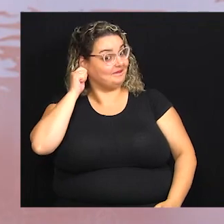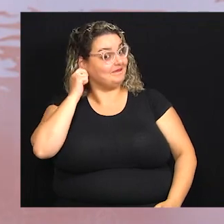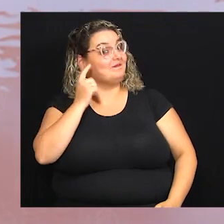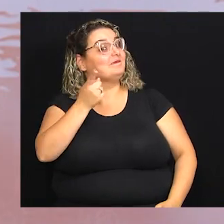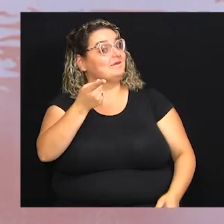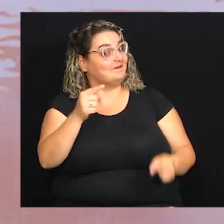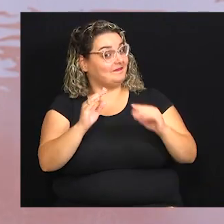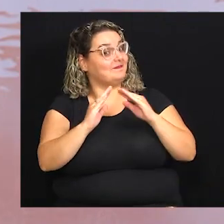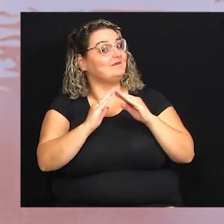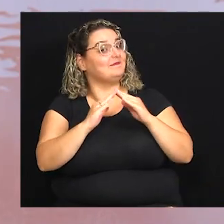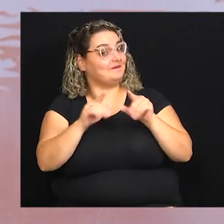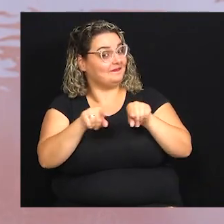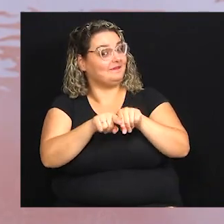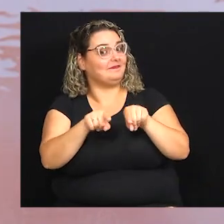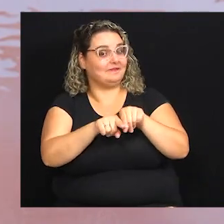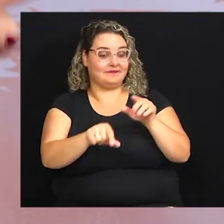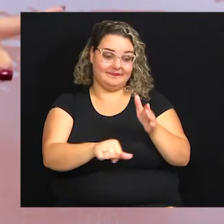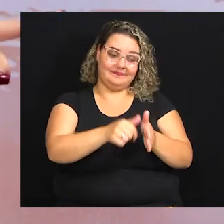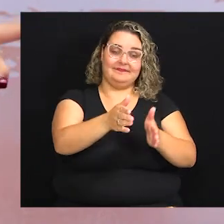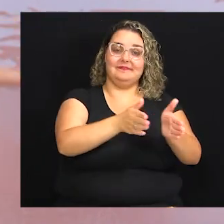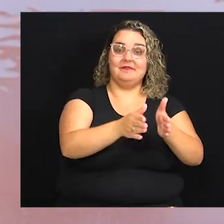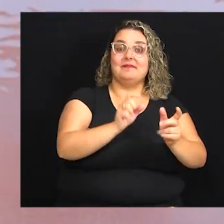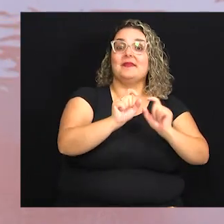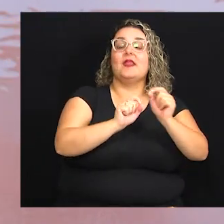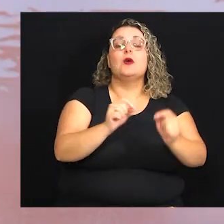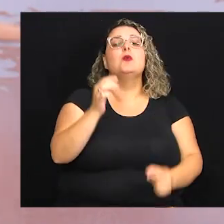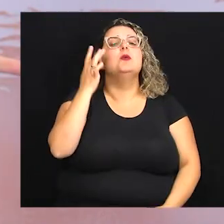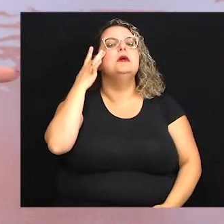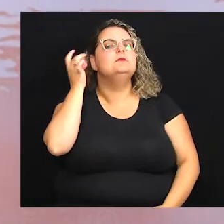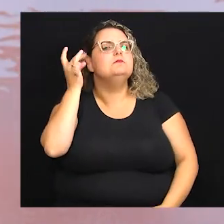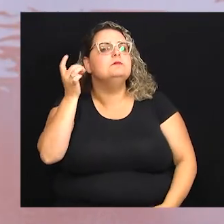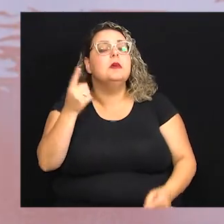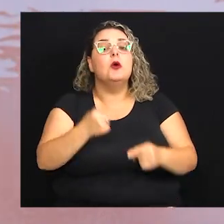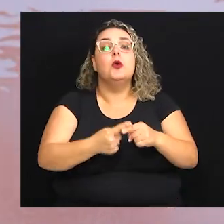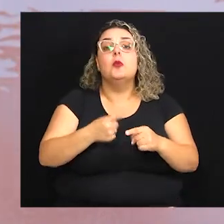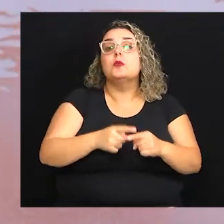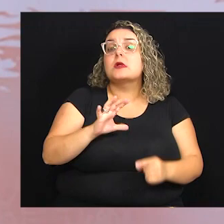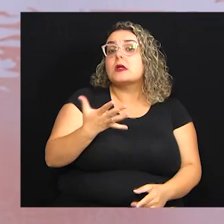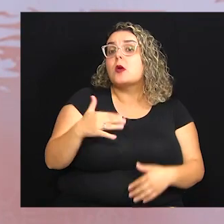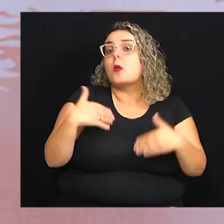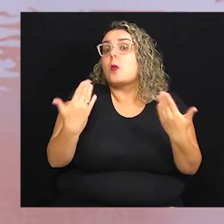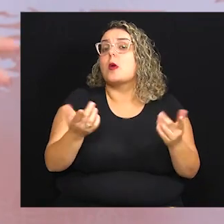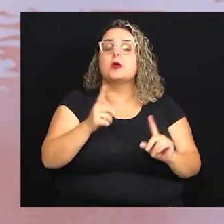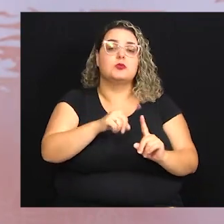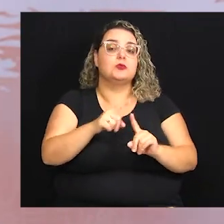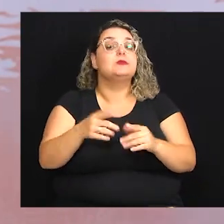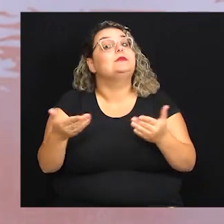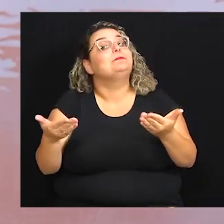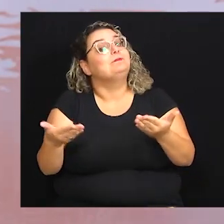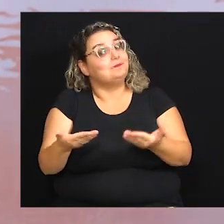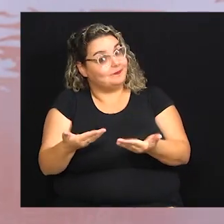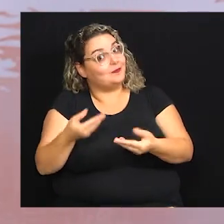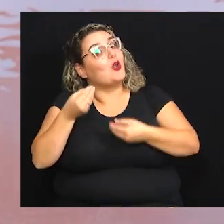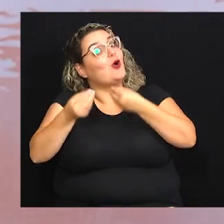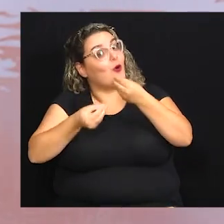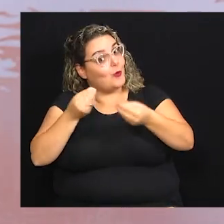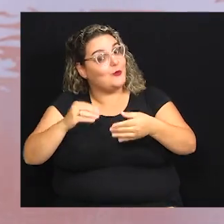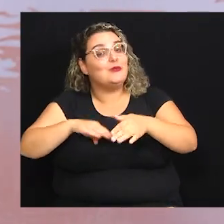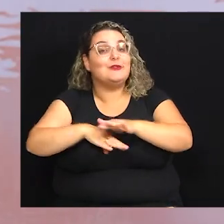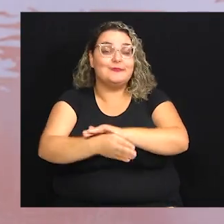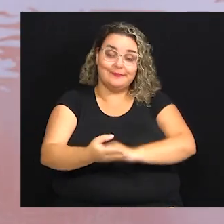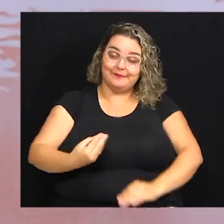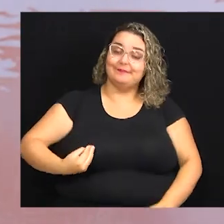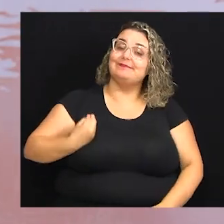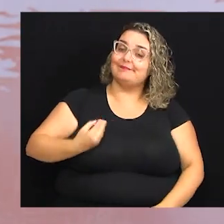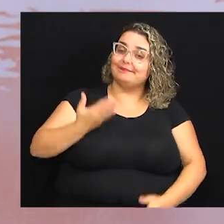de orelha para você aí de casa, né? A gente fez o primeiro bloco para falar o que é a dor de cabeça, por que ela acontece, quais são os tipos e agora de que maneiras os